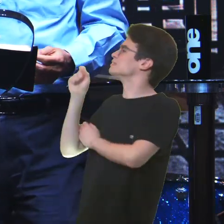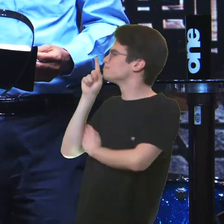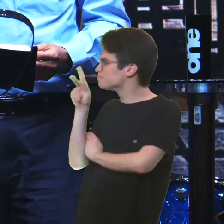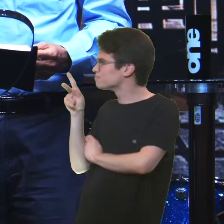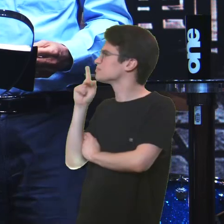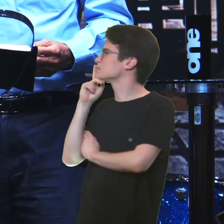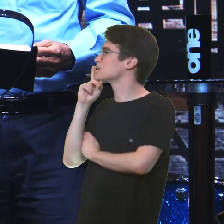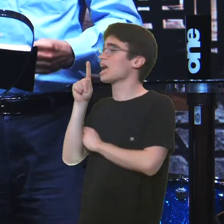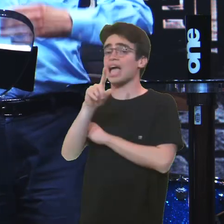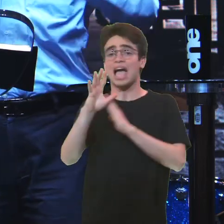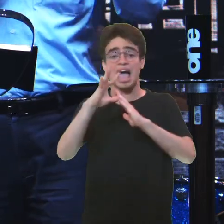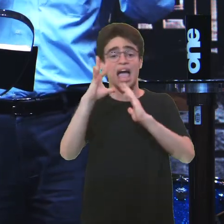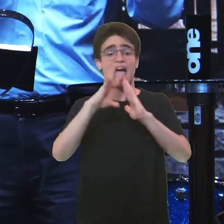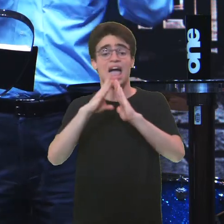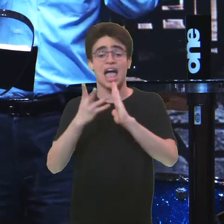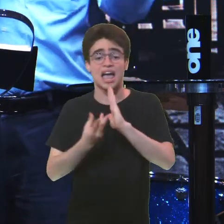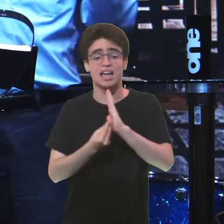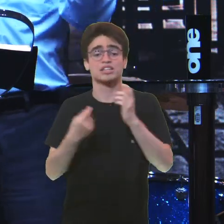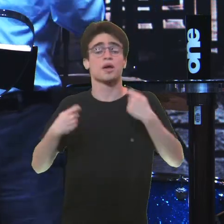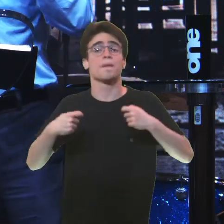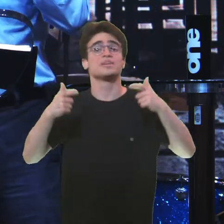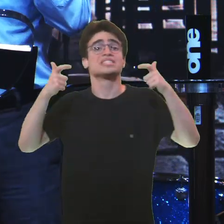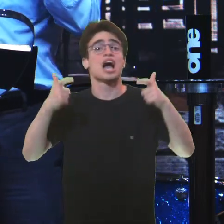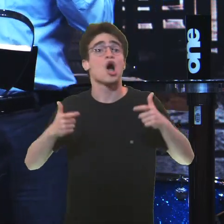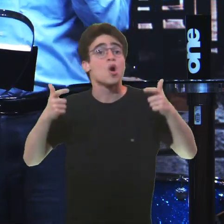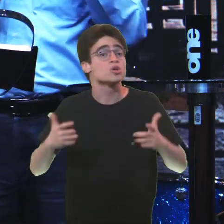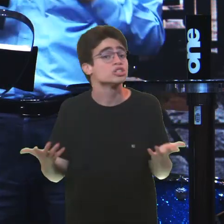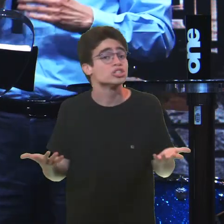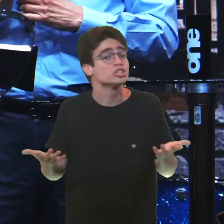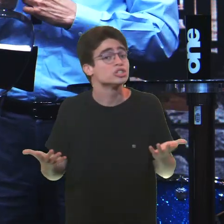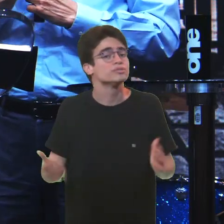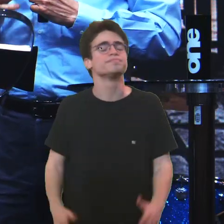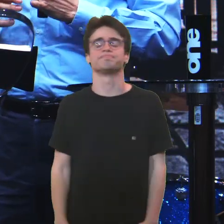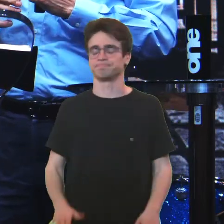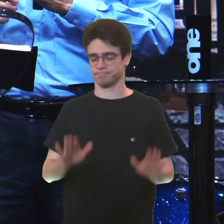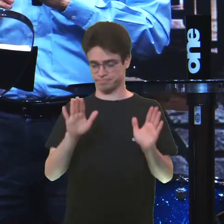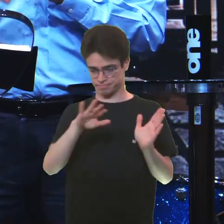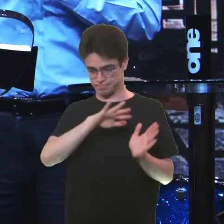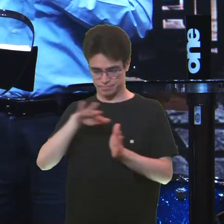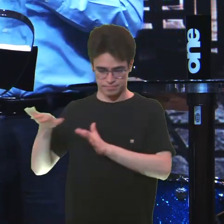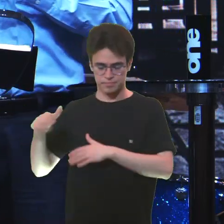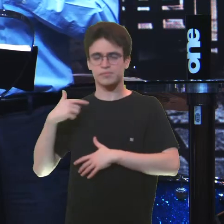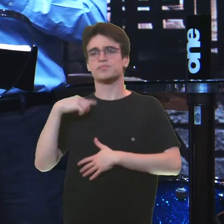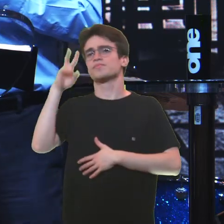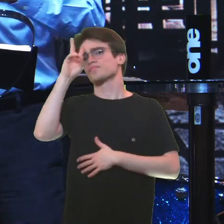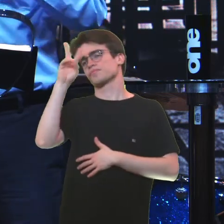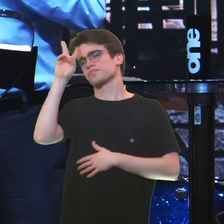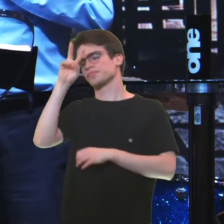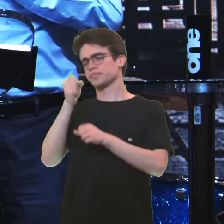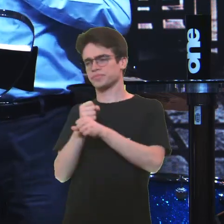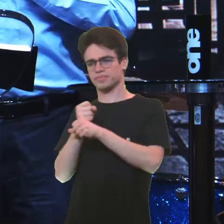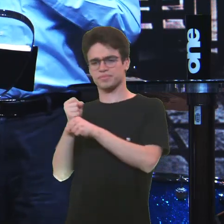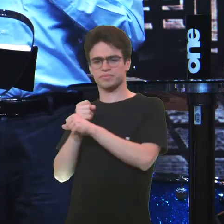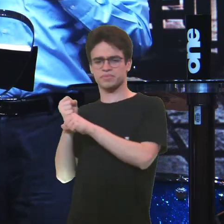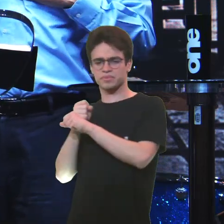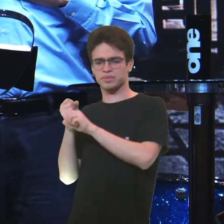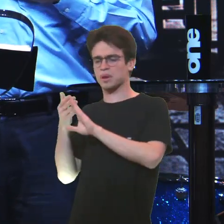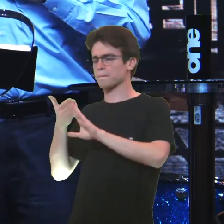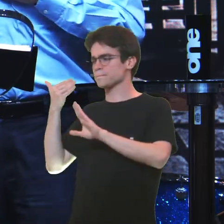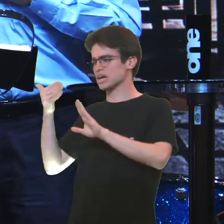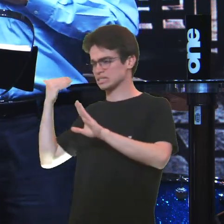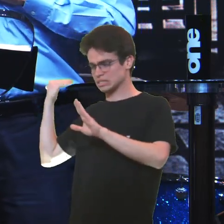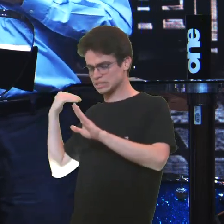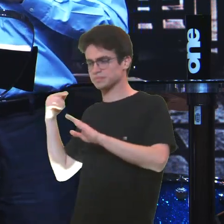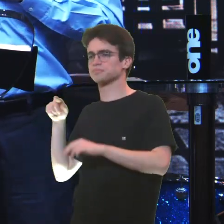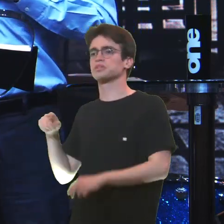igreja deve estar? Recuerdo hace años atrás Eu me lembro, uns anos atrás, un pastor que no es de nuestra